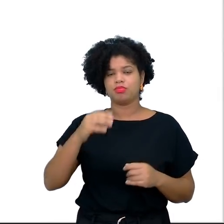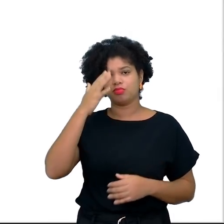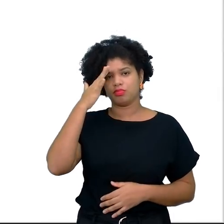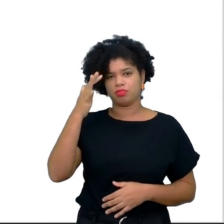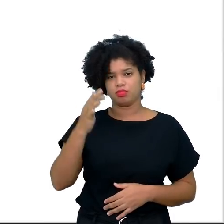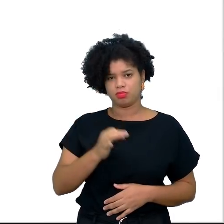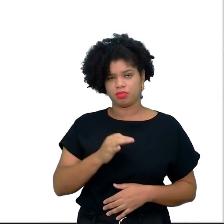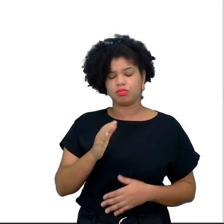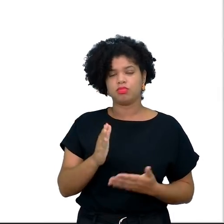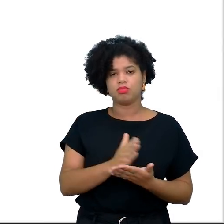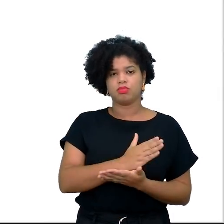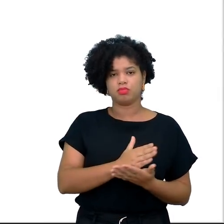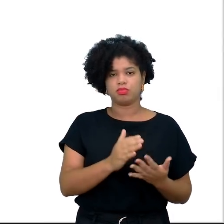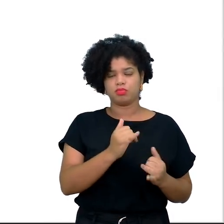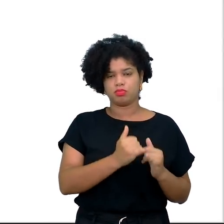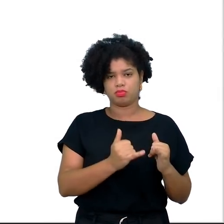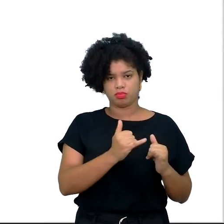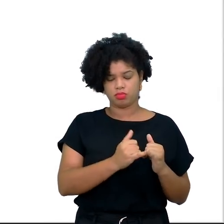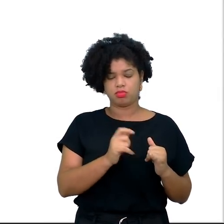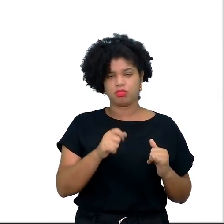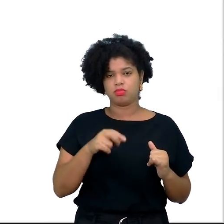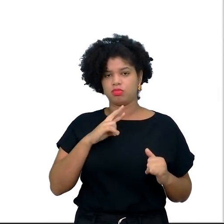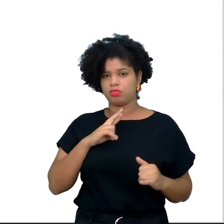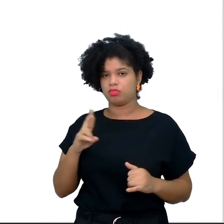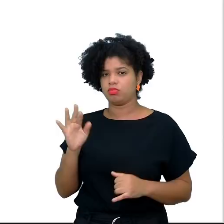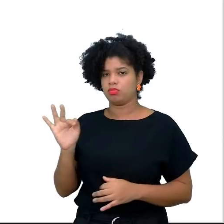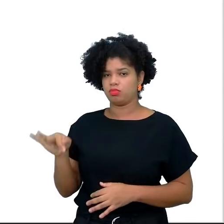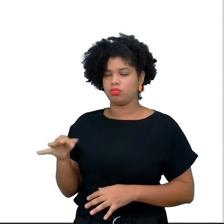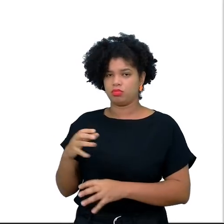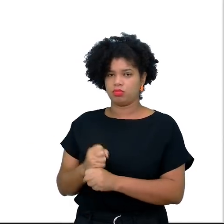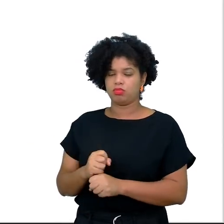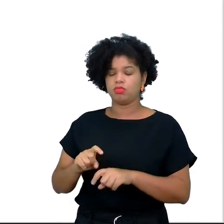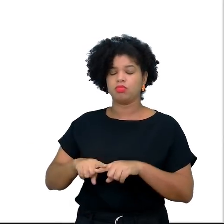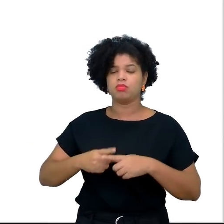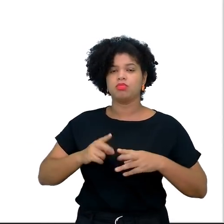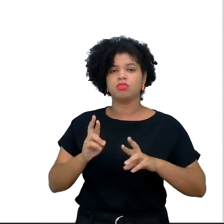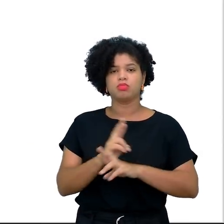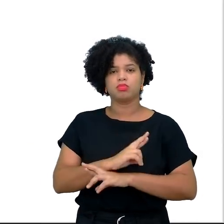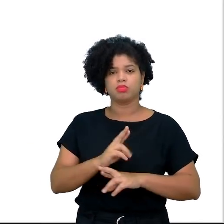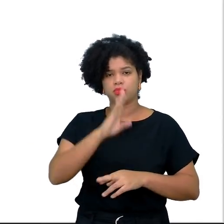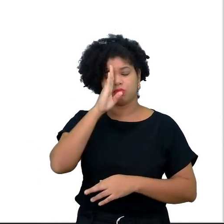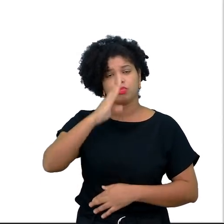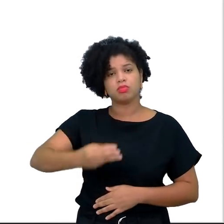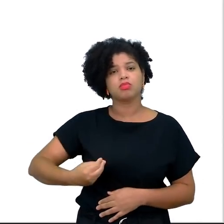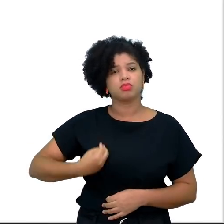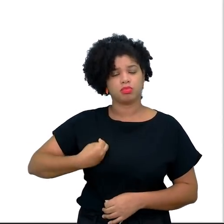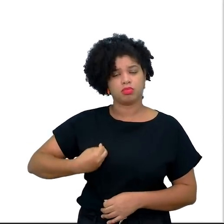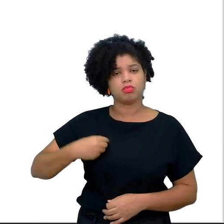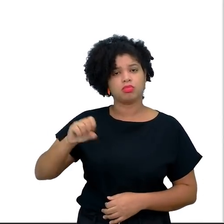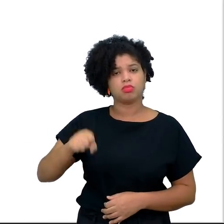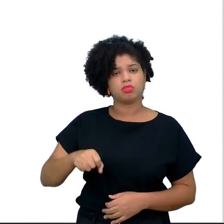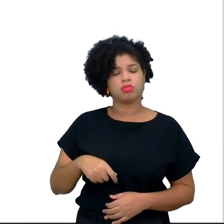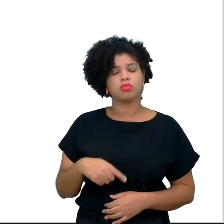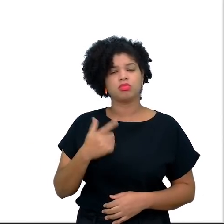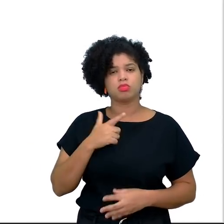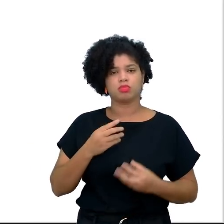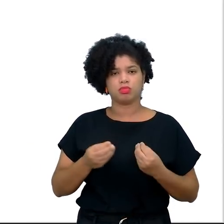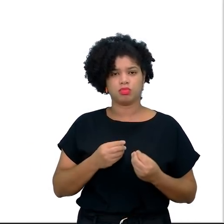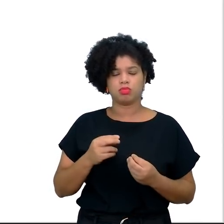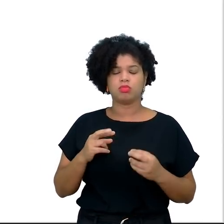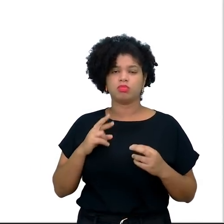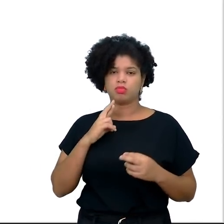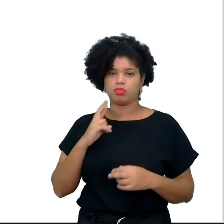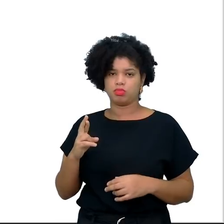das partes para a obtenção do todo, né, estabelecendo assim uma relação direta entre as partes para se obter o todo,